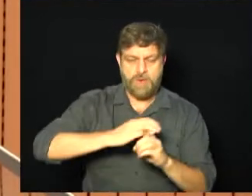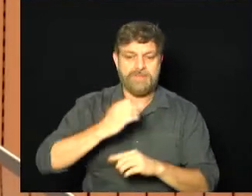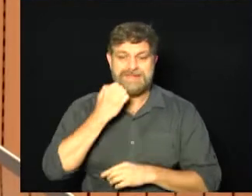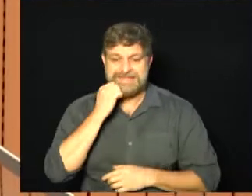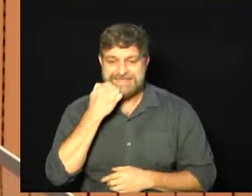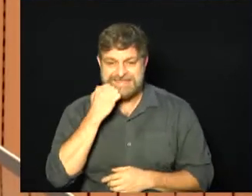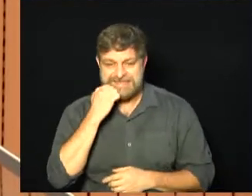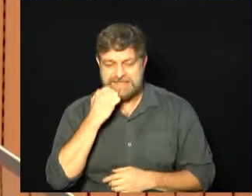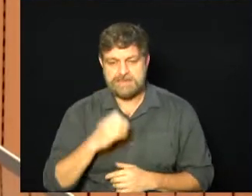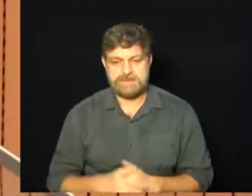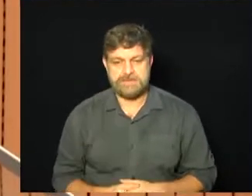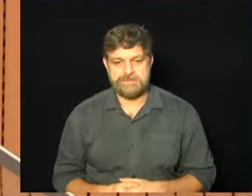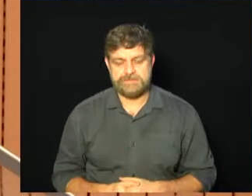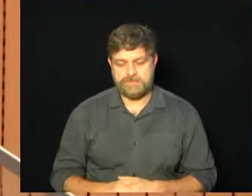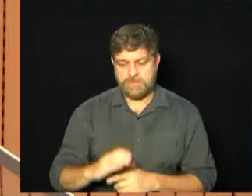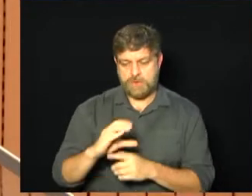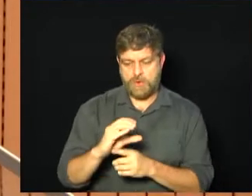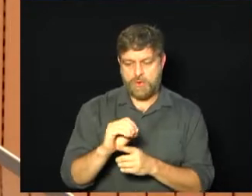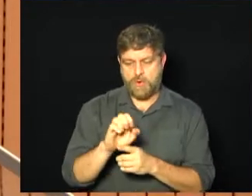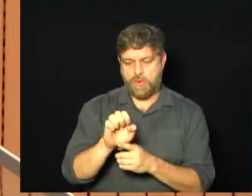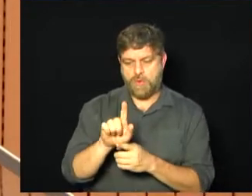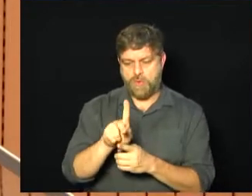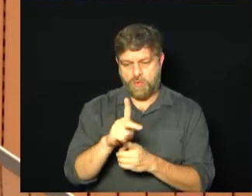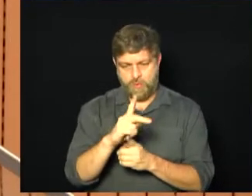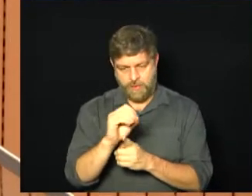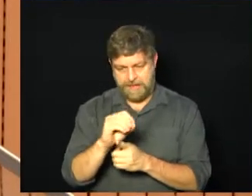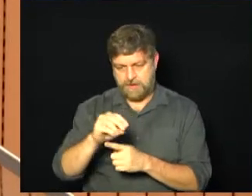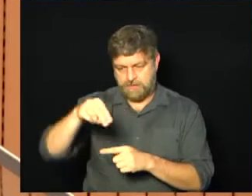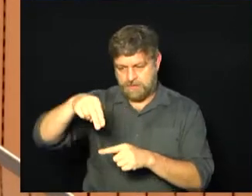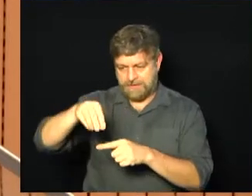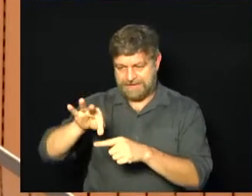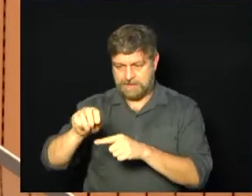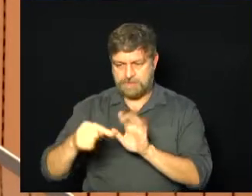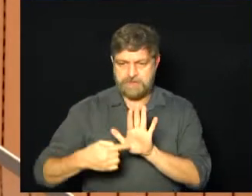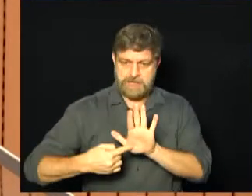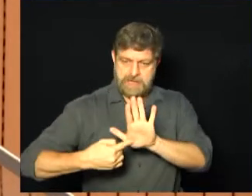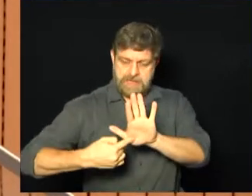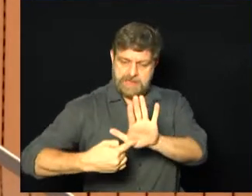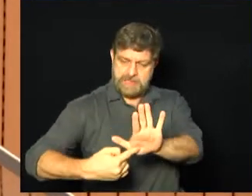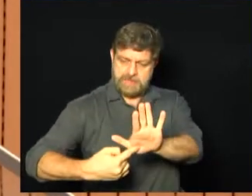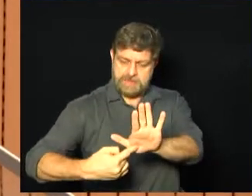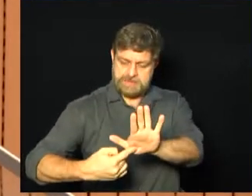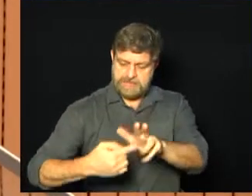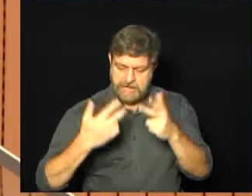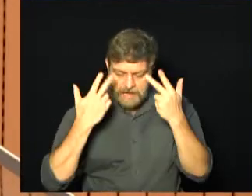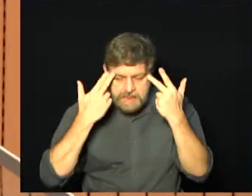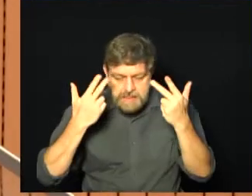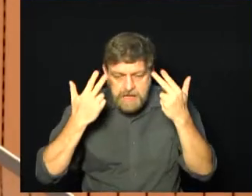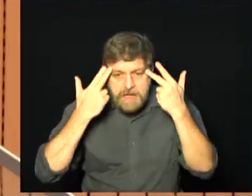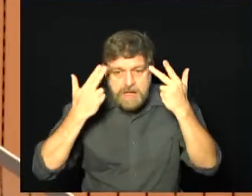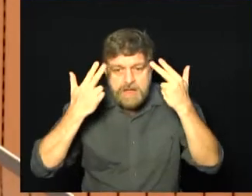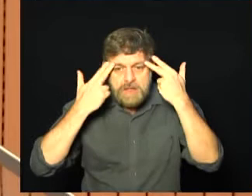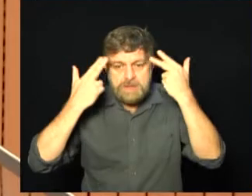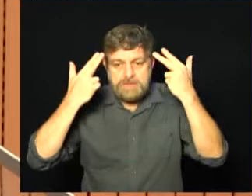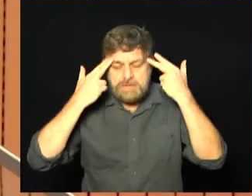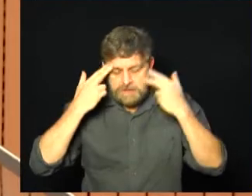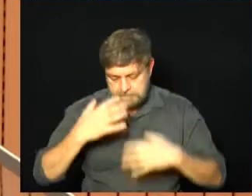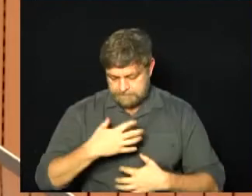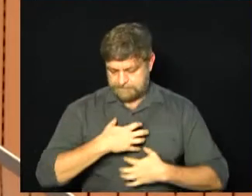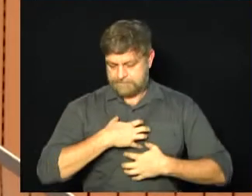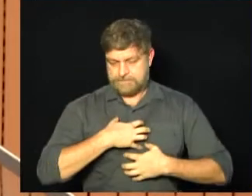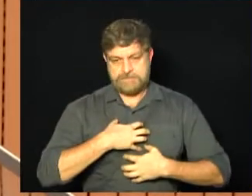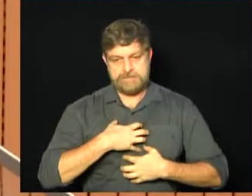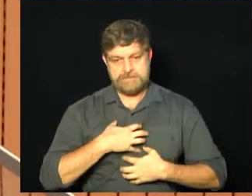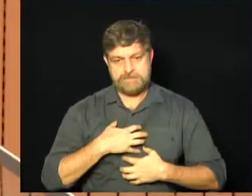português, Coelho Neto iria demonstrar a sua tendência natural, inata,